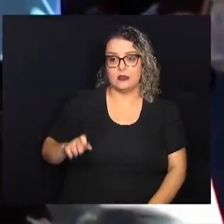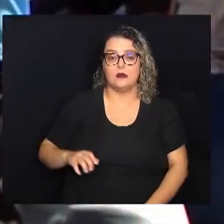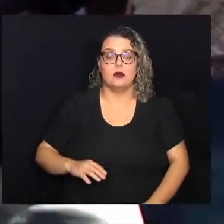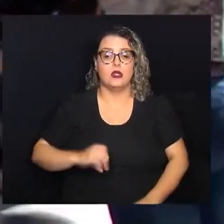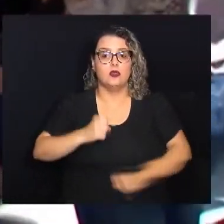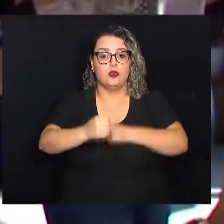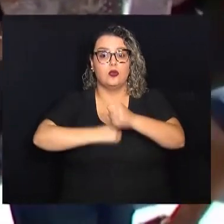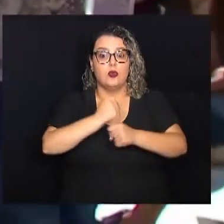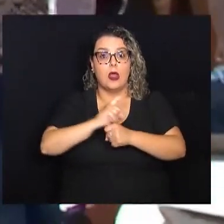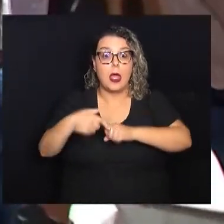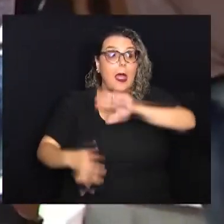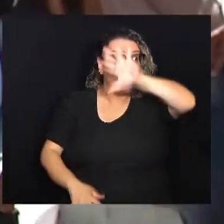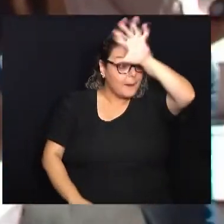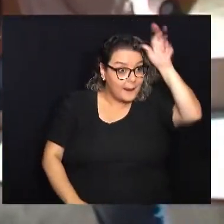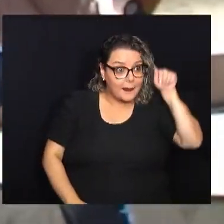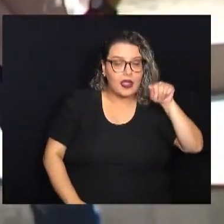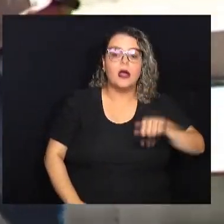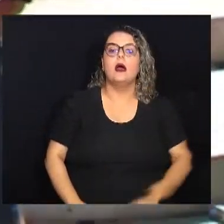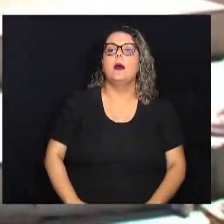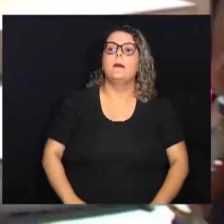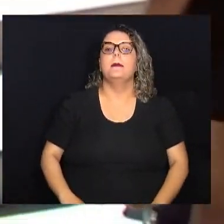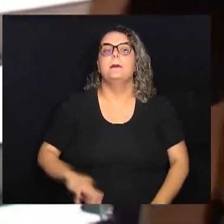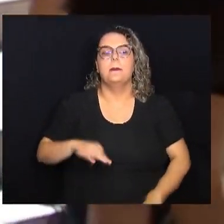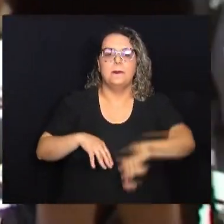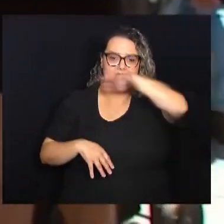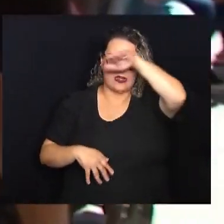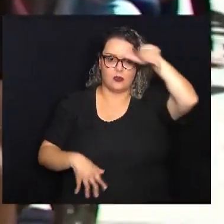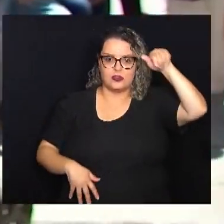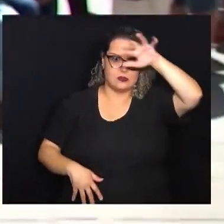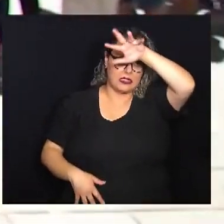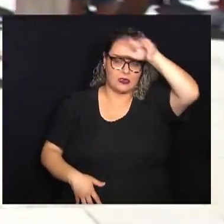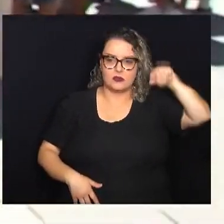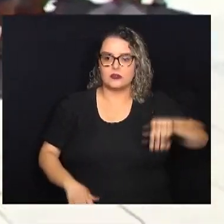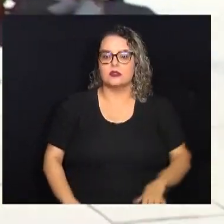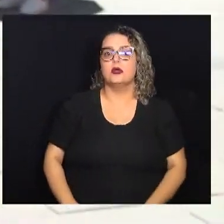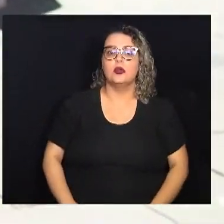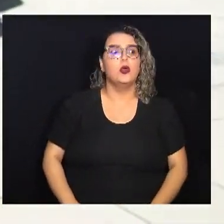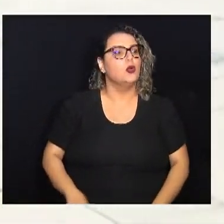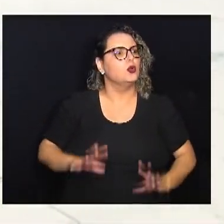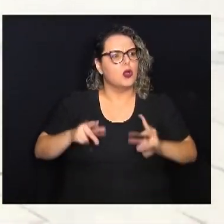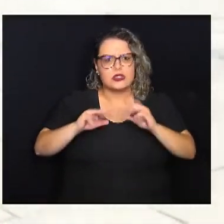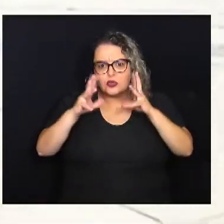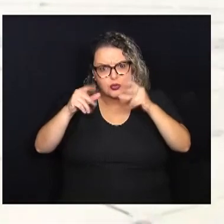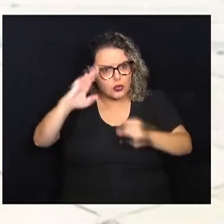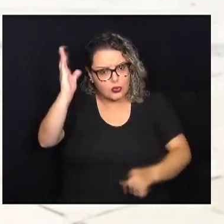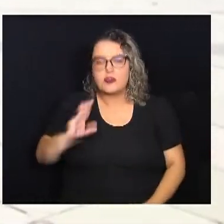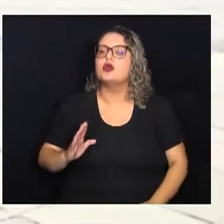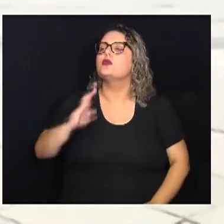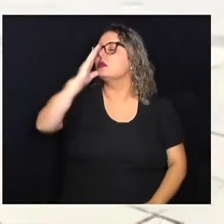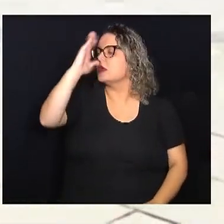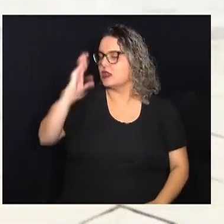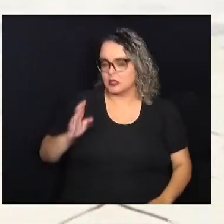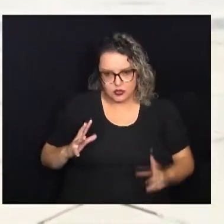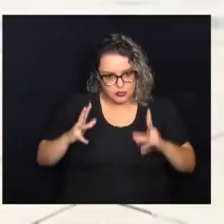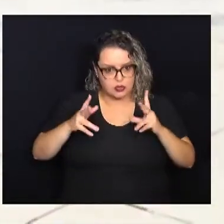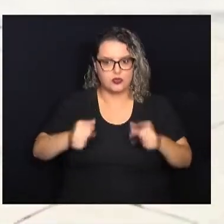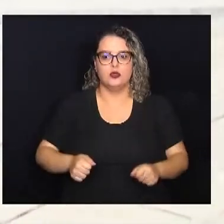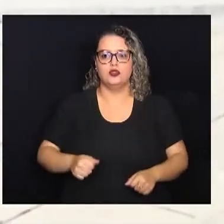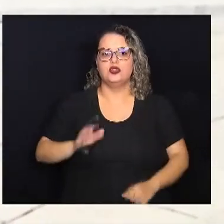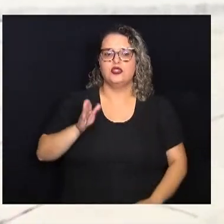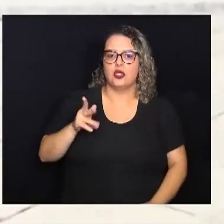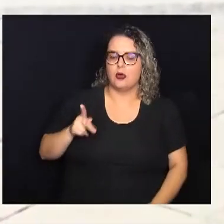Então passando por mais de 25 cidades durante esse trajeto então, todo. Anda realmente o Brasil inteiro. Anda o Brasil inteiro. A gente já passou por Porto